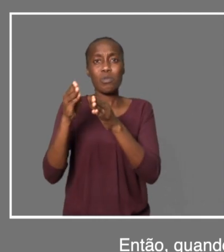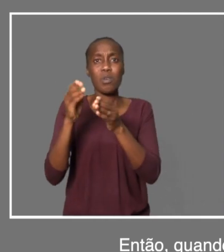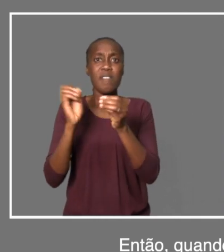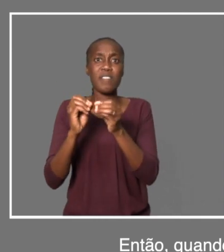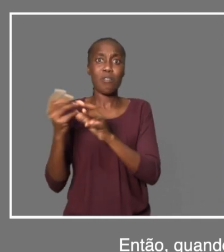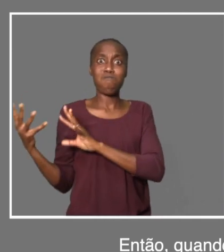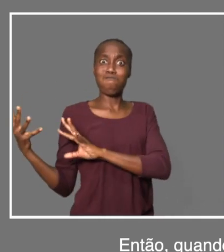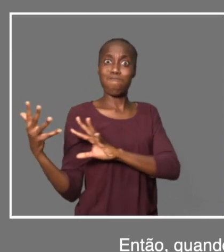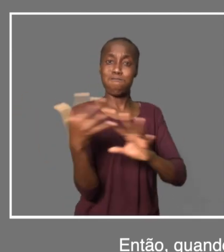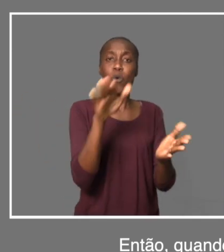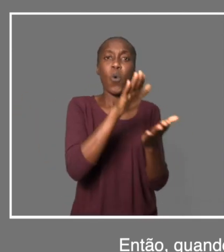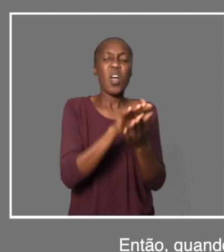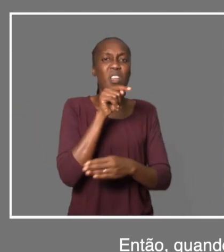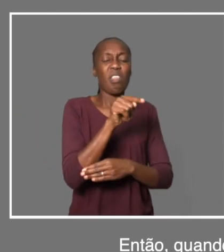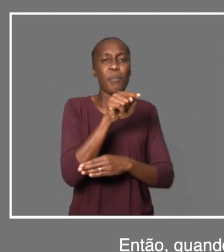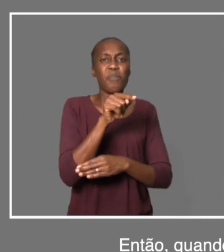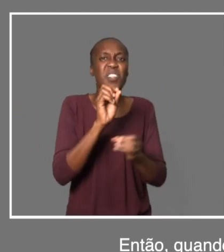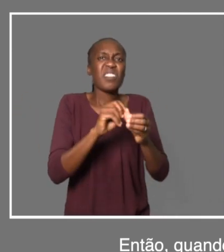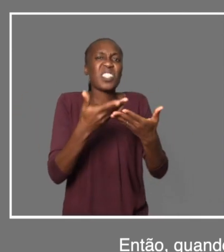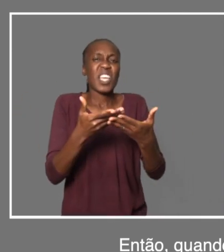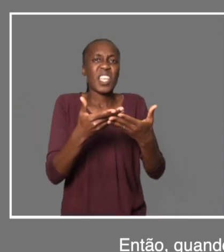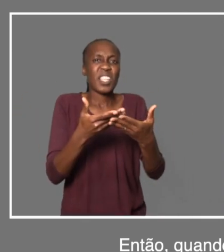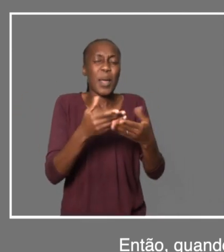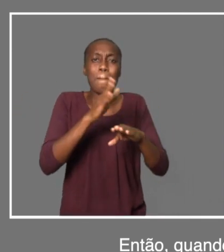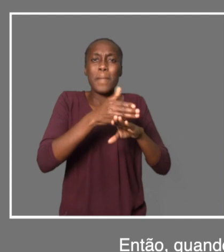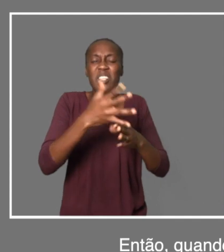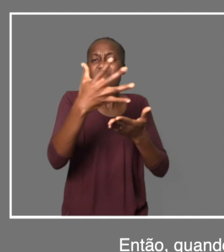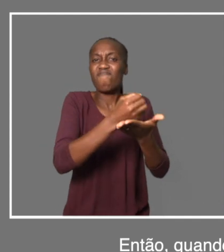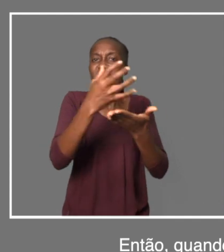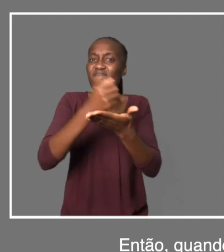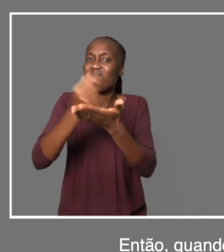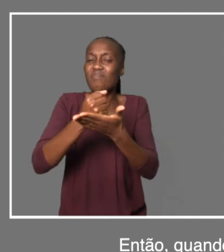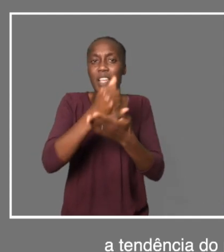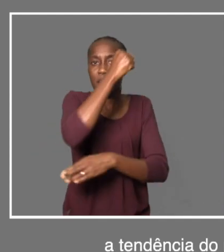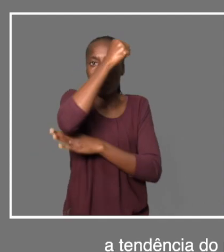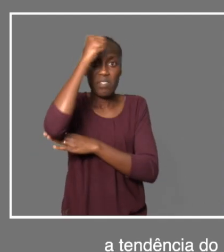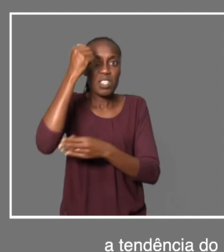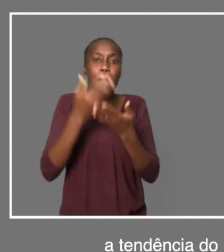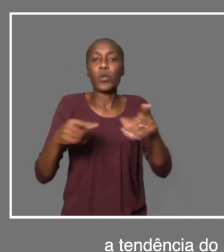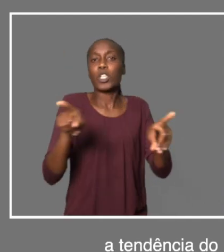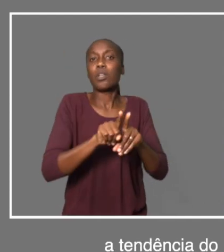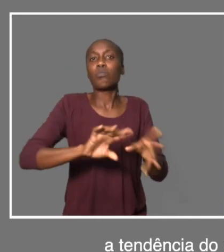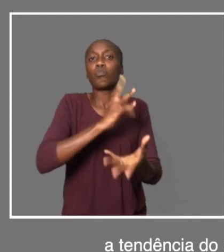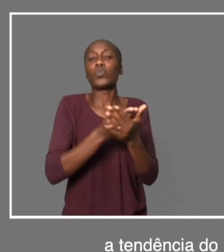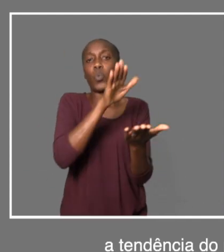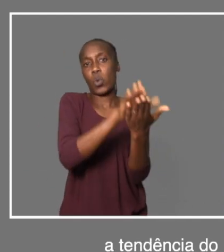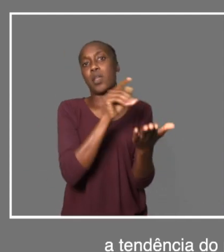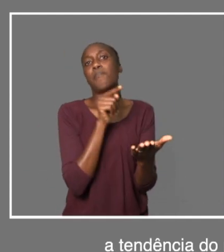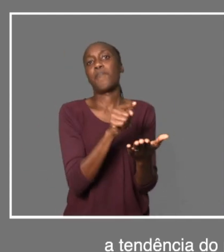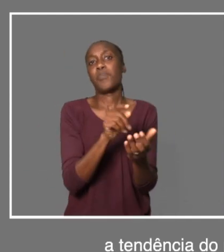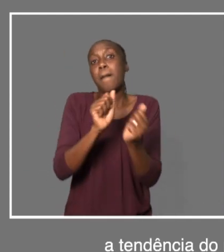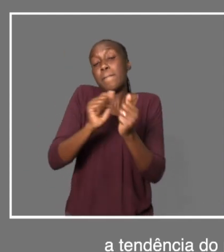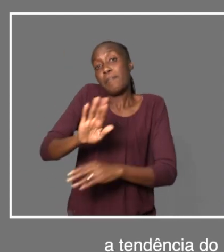de malhar no fundo se são 30, 40, 60 pescadores no mesmo sítio a tendência do pescado é de